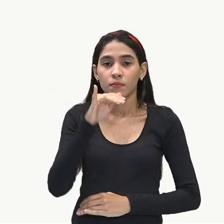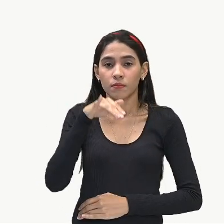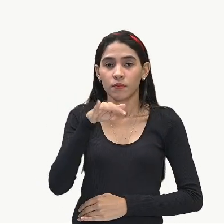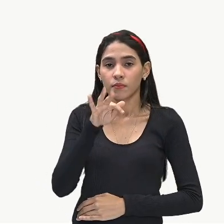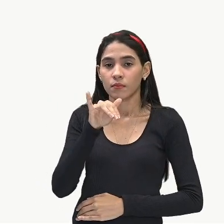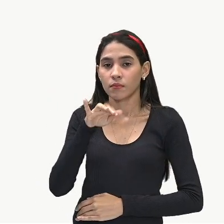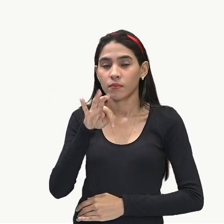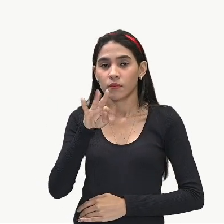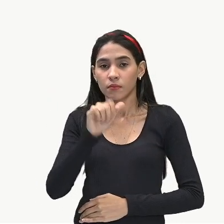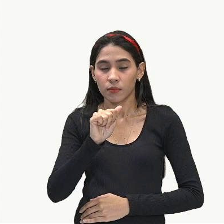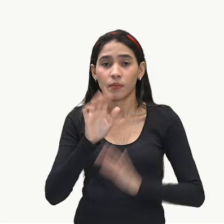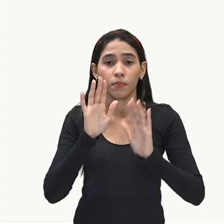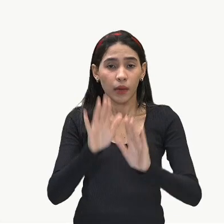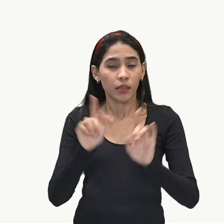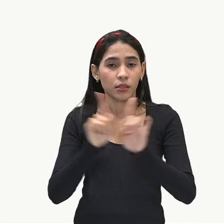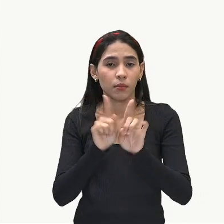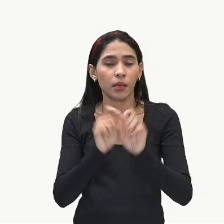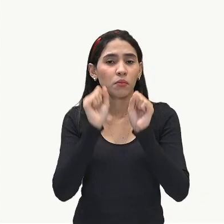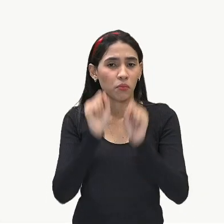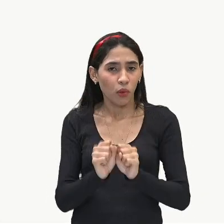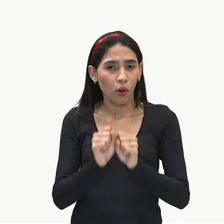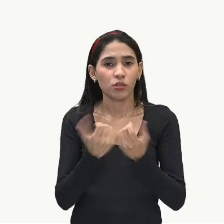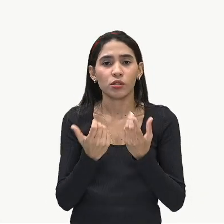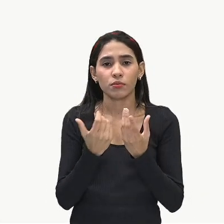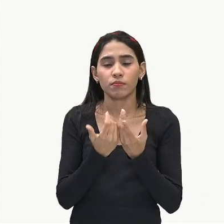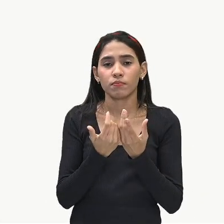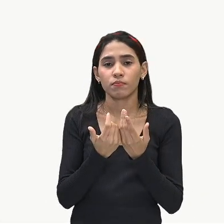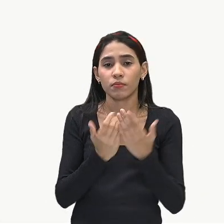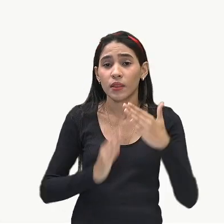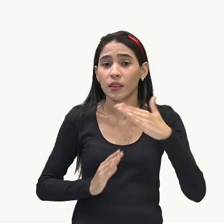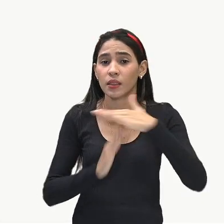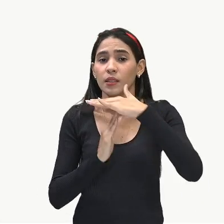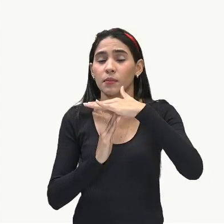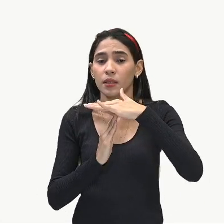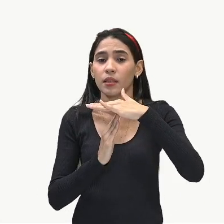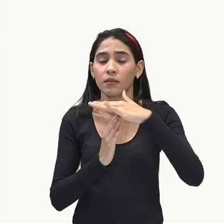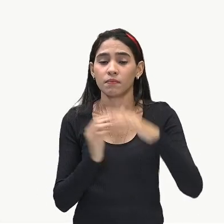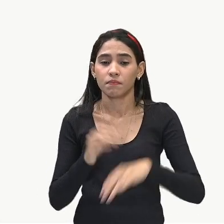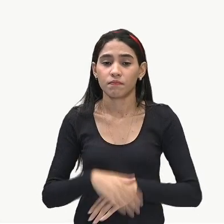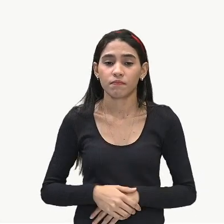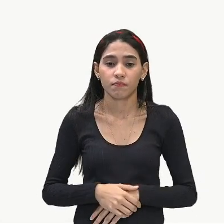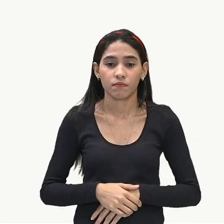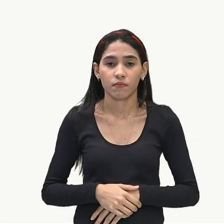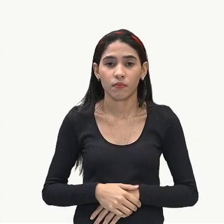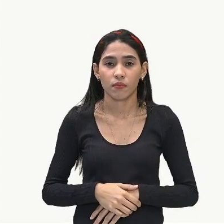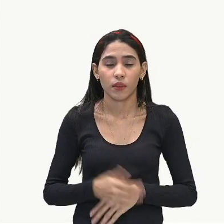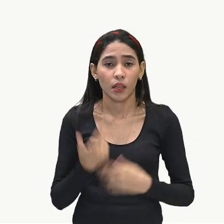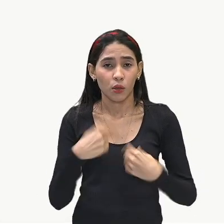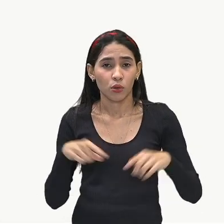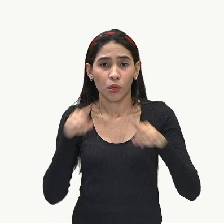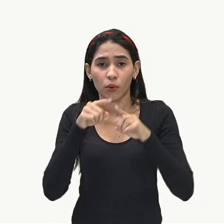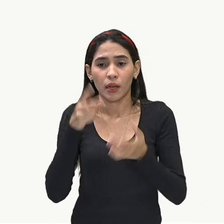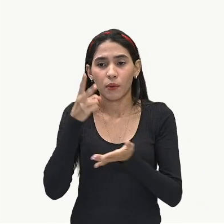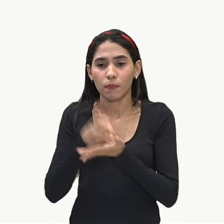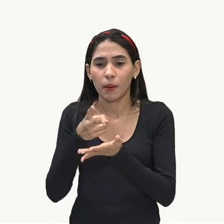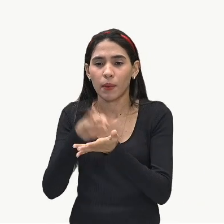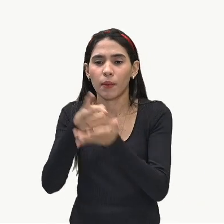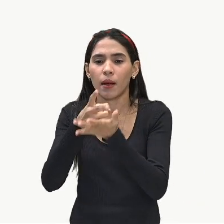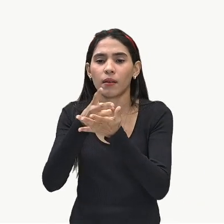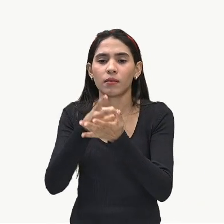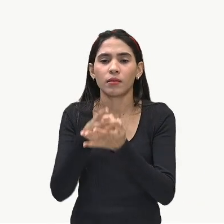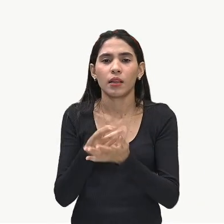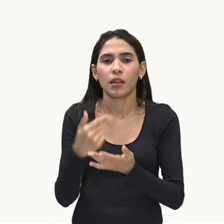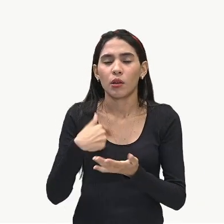podemos também delimitar essa sequência numérica. Eu não quero uma sequência infinita, eu quero uma